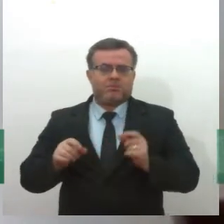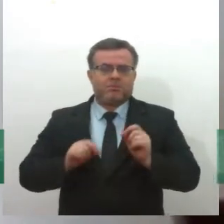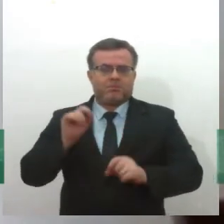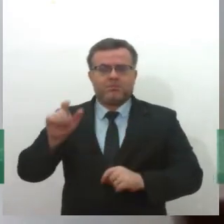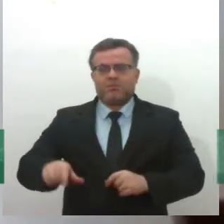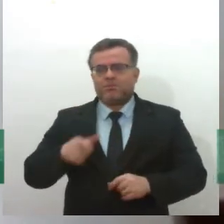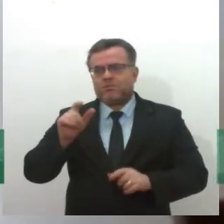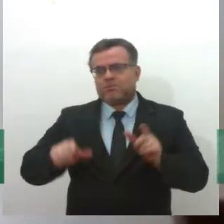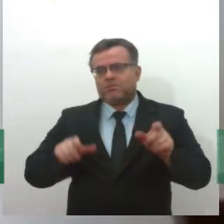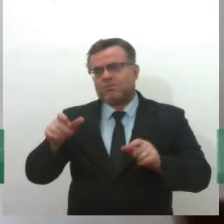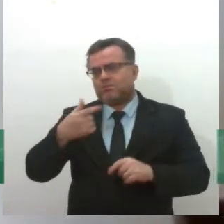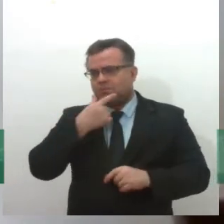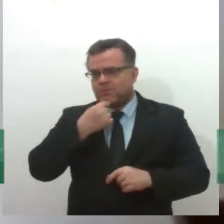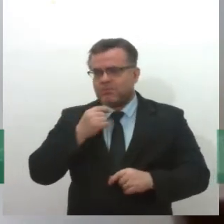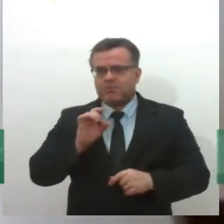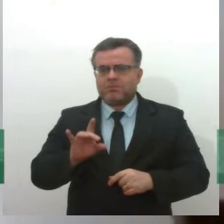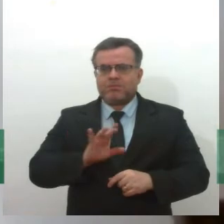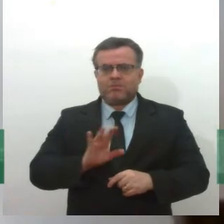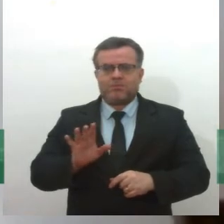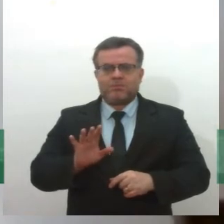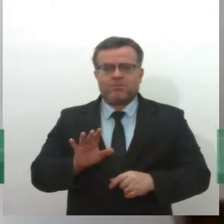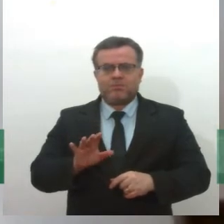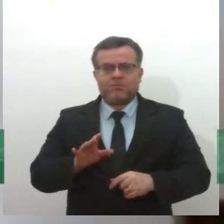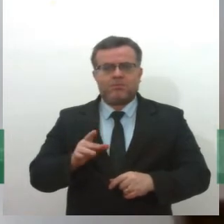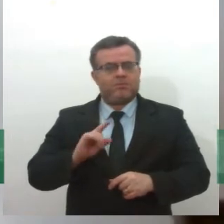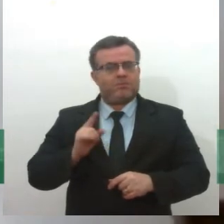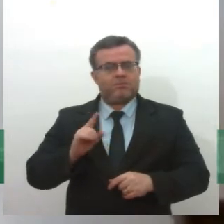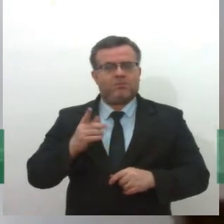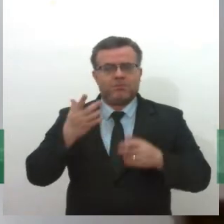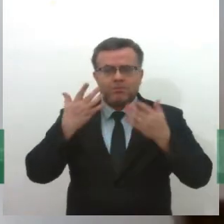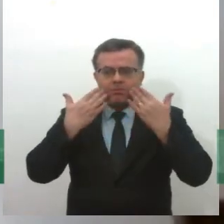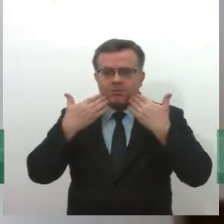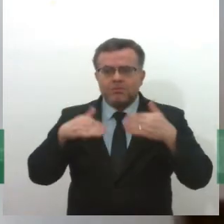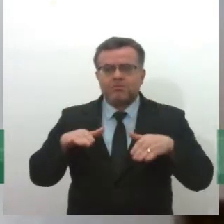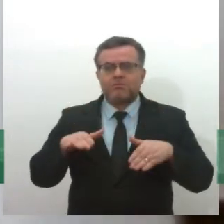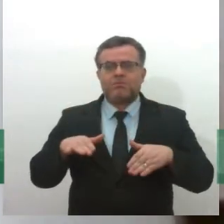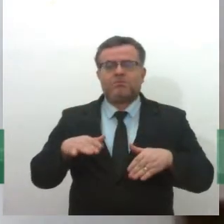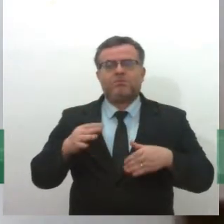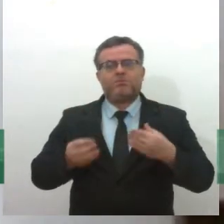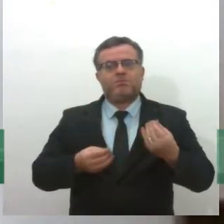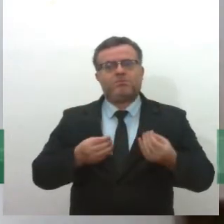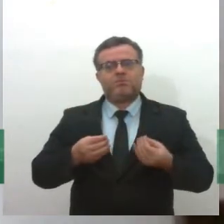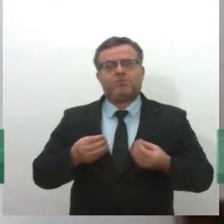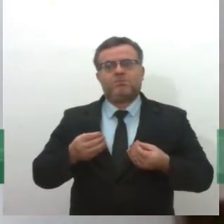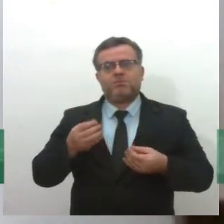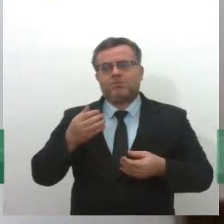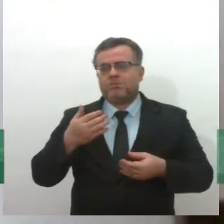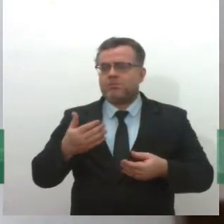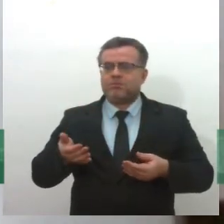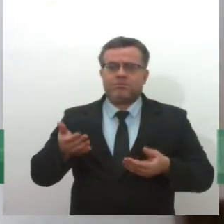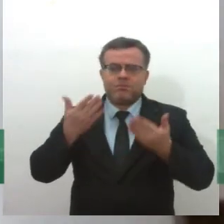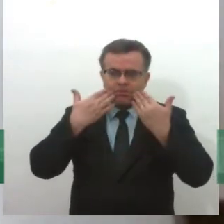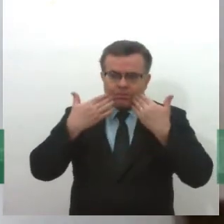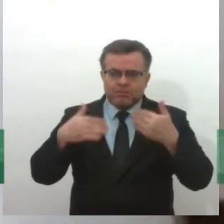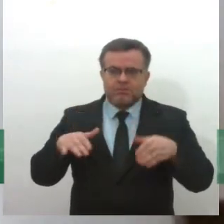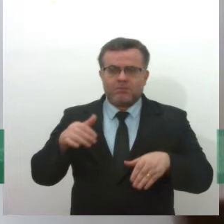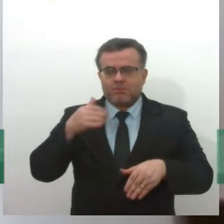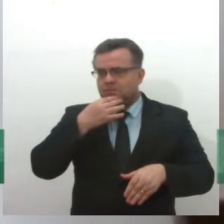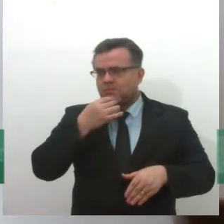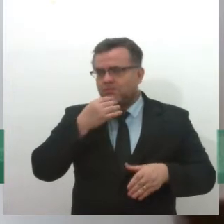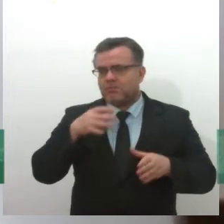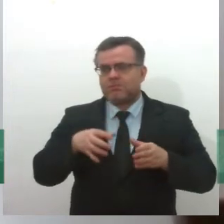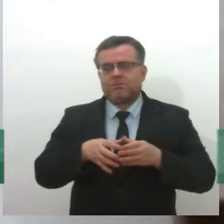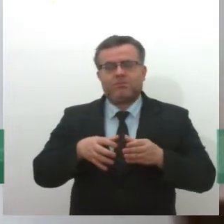masculina e tudo mais, isso passaria despercebido, era o normal, é natural que os homens estejam ocupando. A gente naturalizou isso na nossa cultura